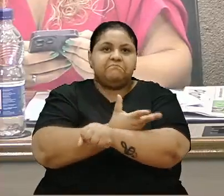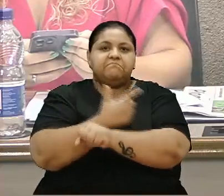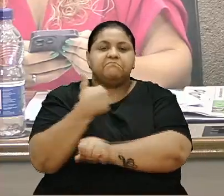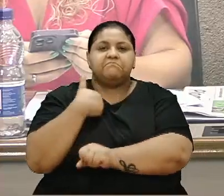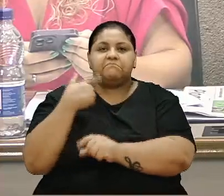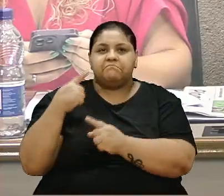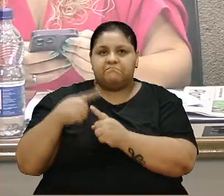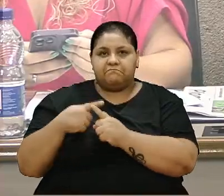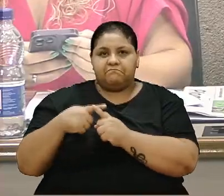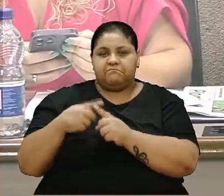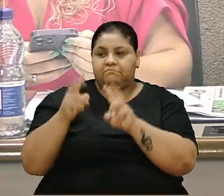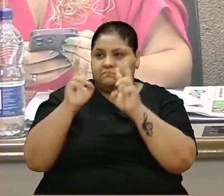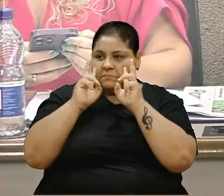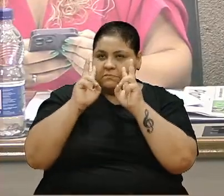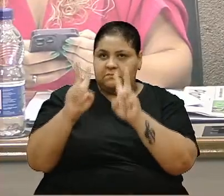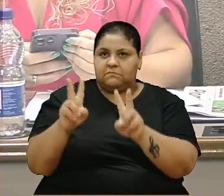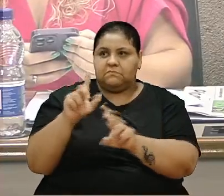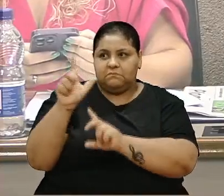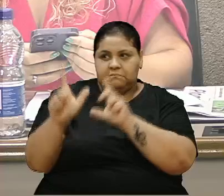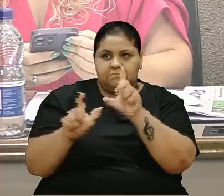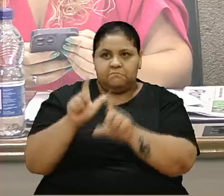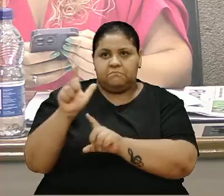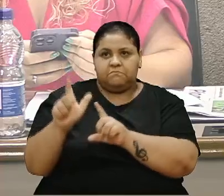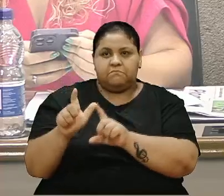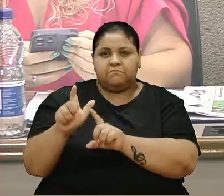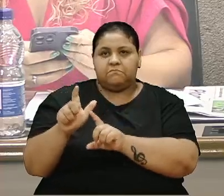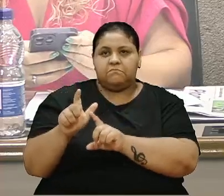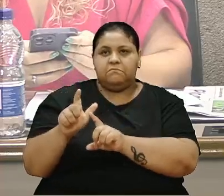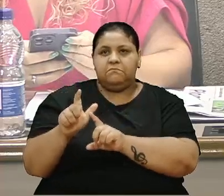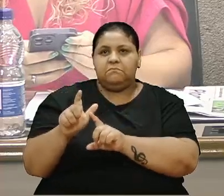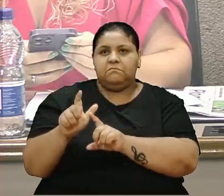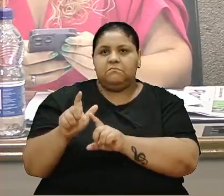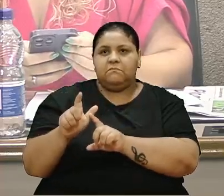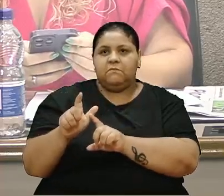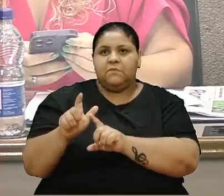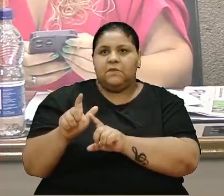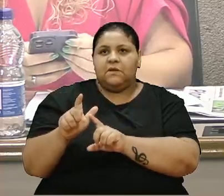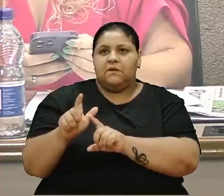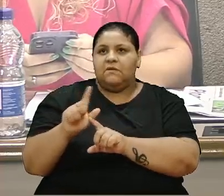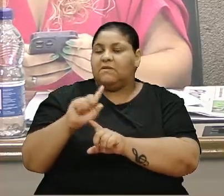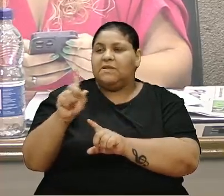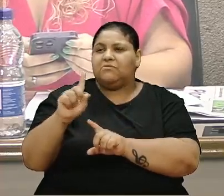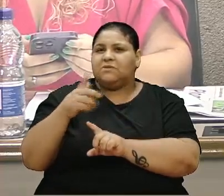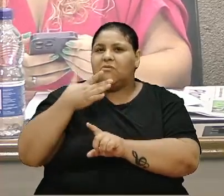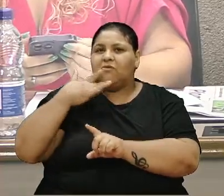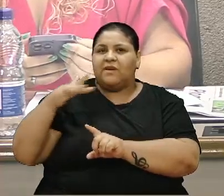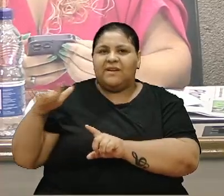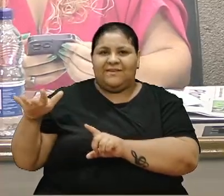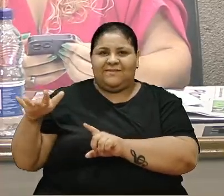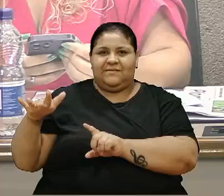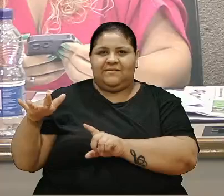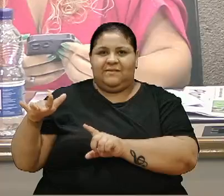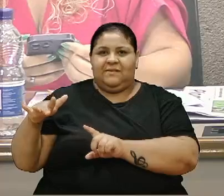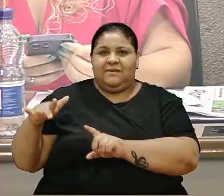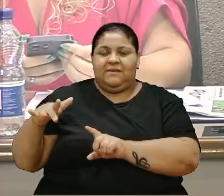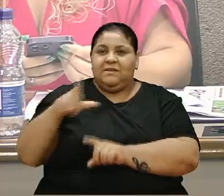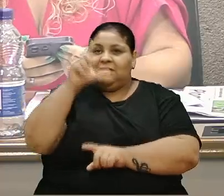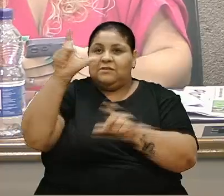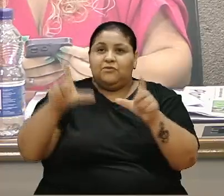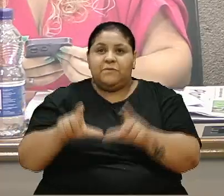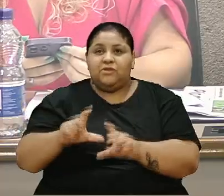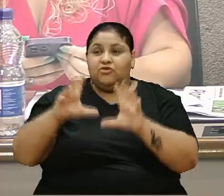também, em ver aquelas pessoas. Eu tratava ontem como criança, sabe, mas não são crianças, são pessoas de todas as